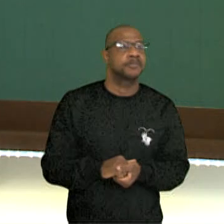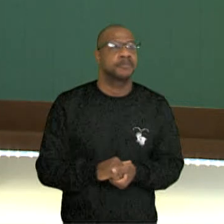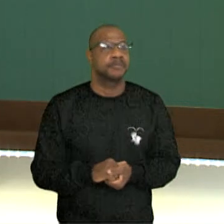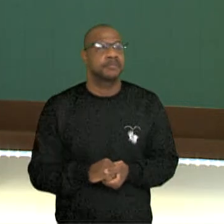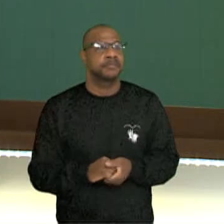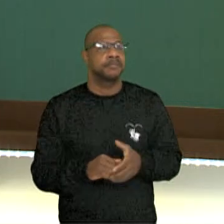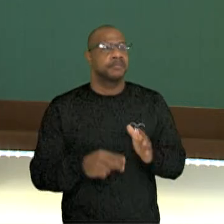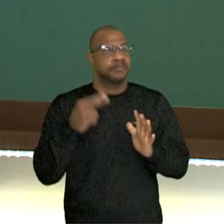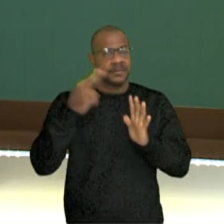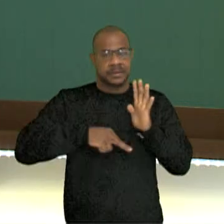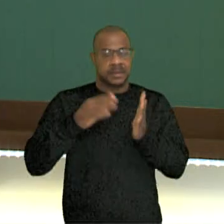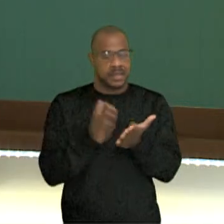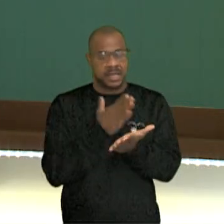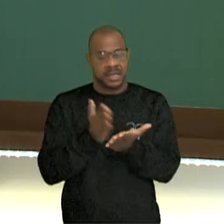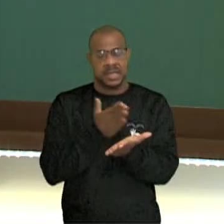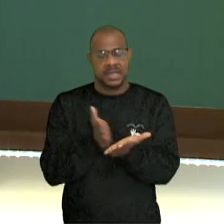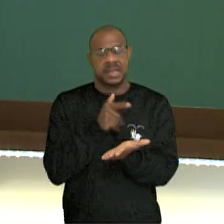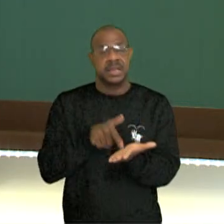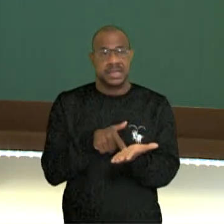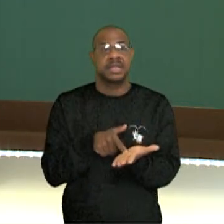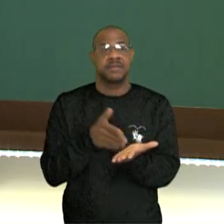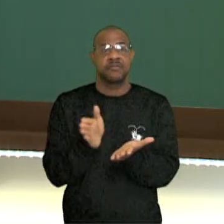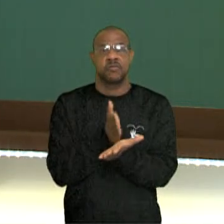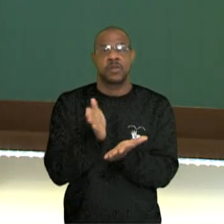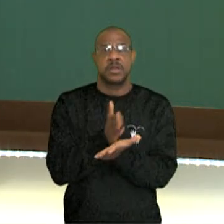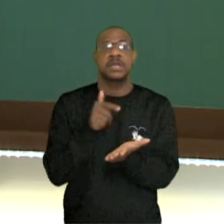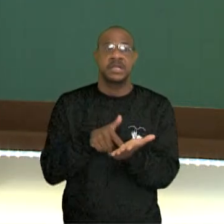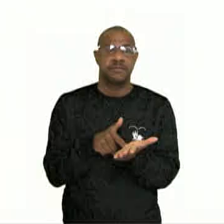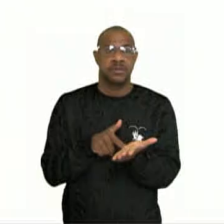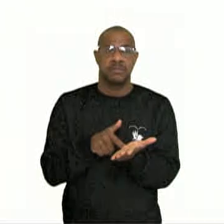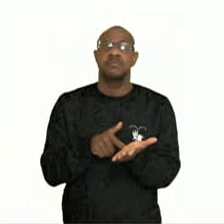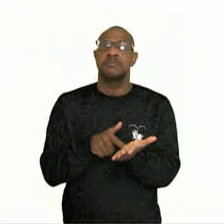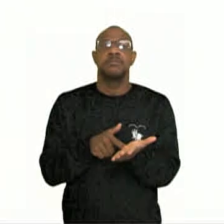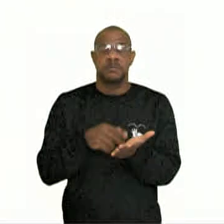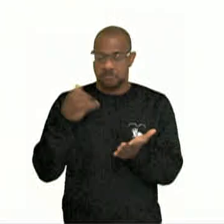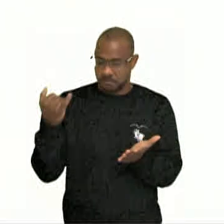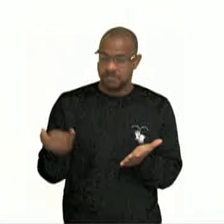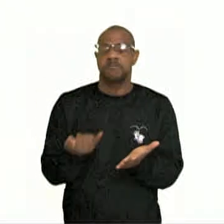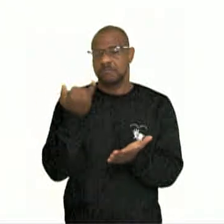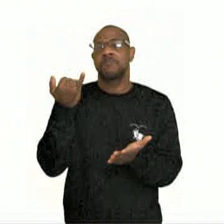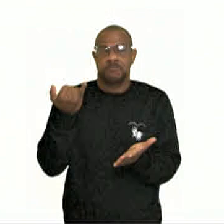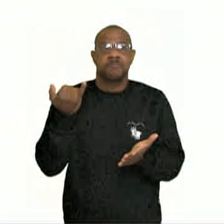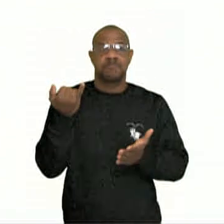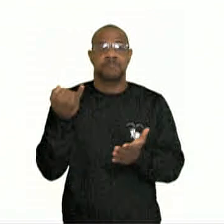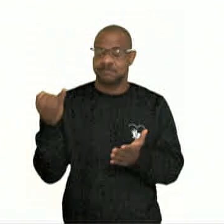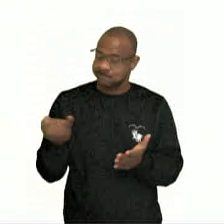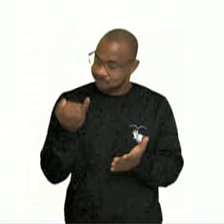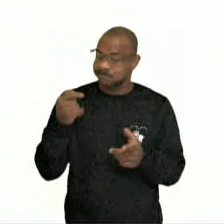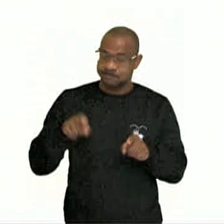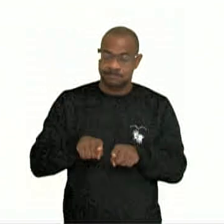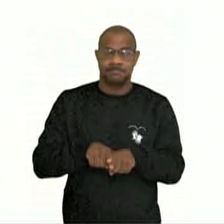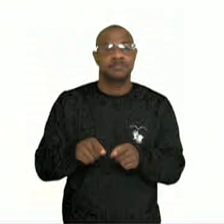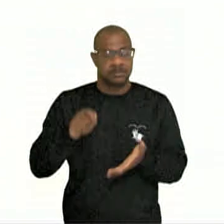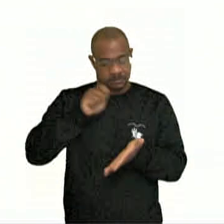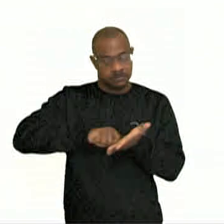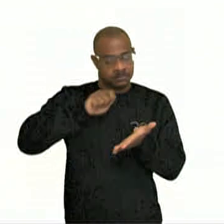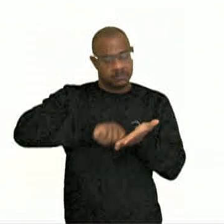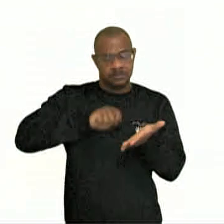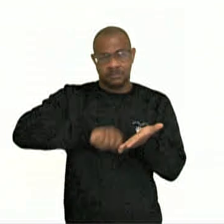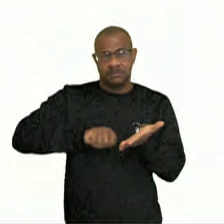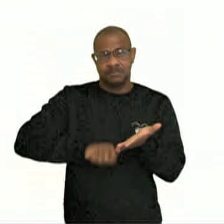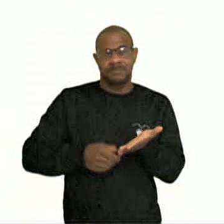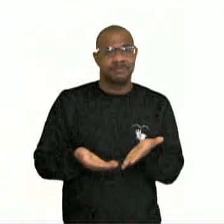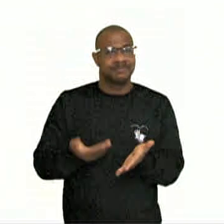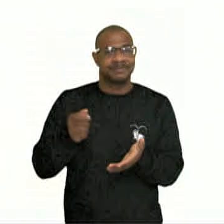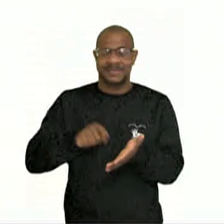Este livro é um dos maiores clássicos da literatura mundial, certo? O Pequeno Príncipe ele foi escrito há mais de